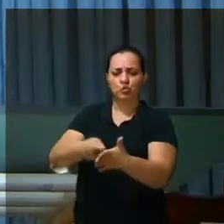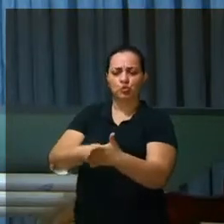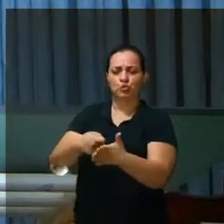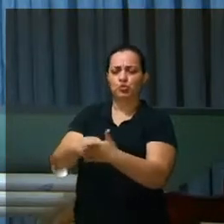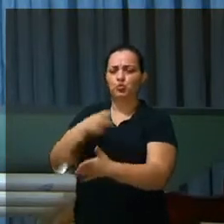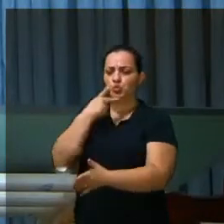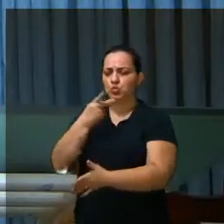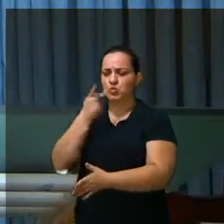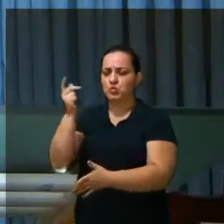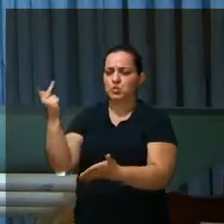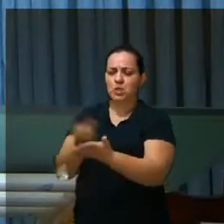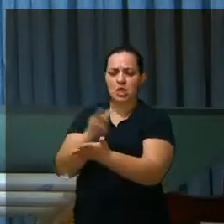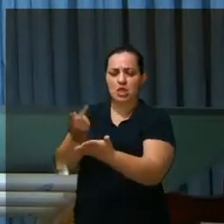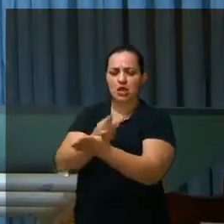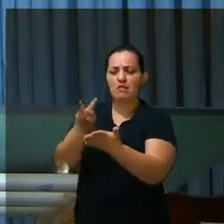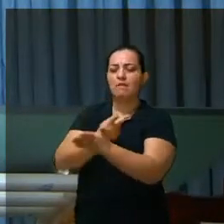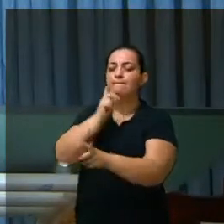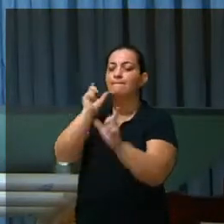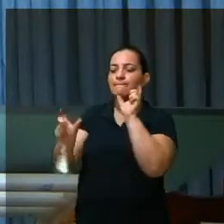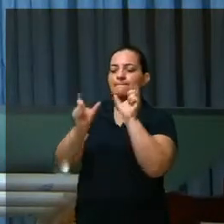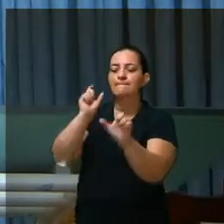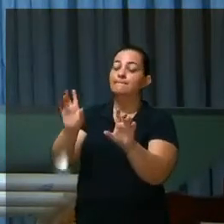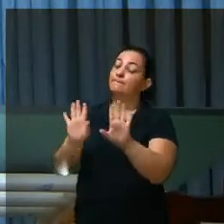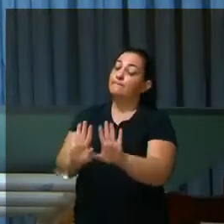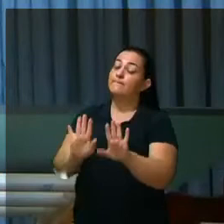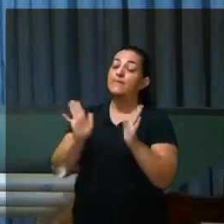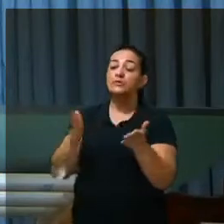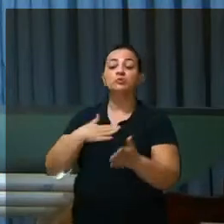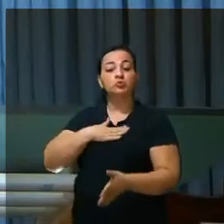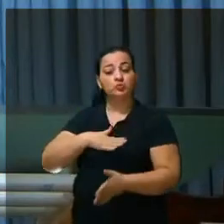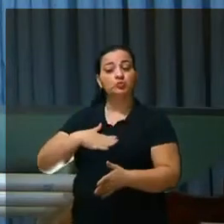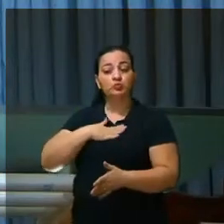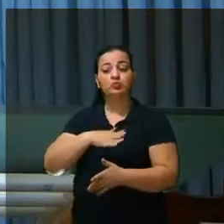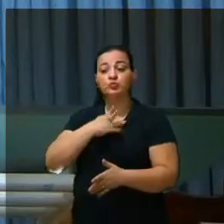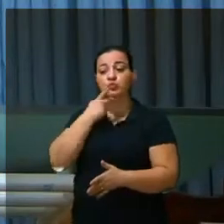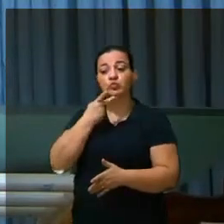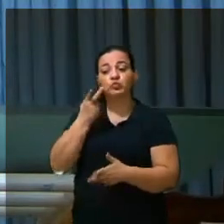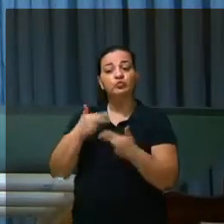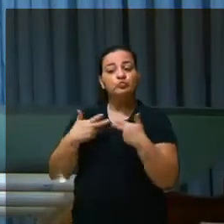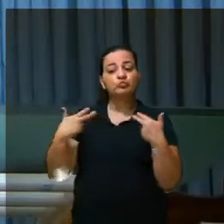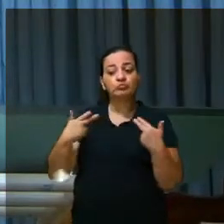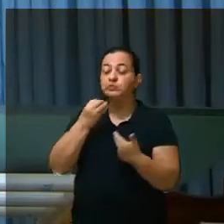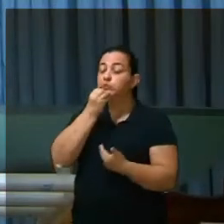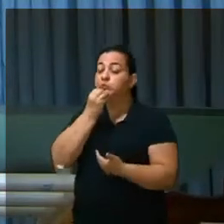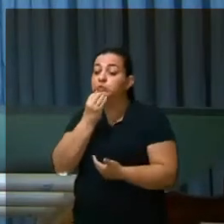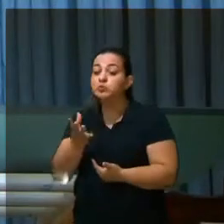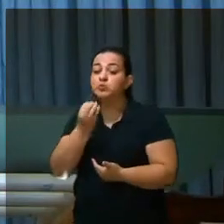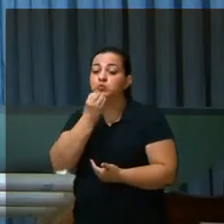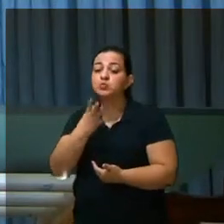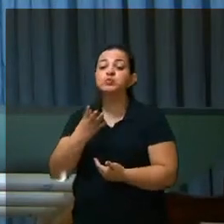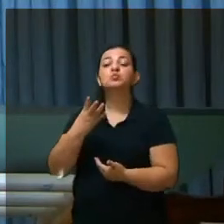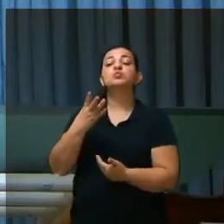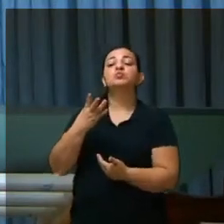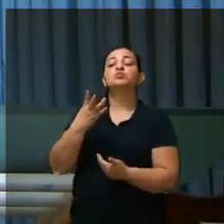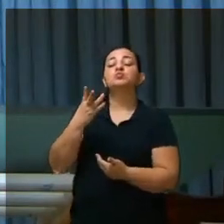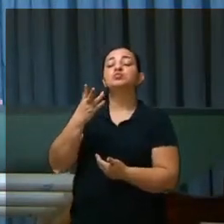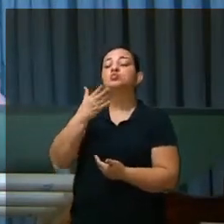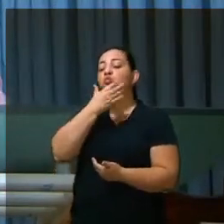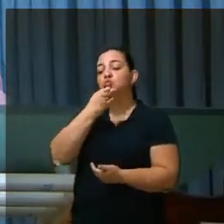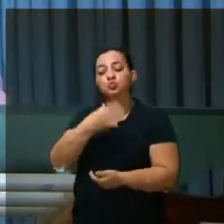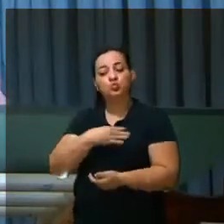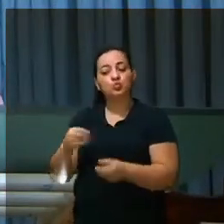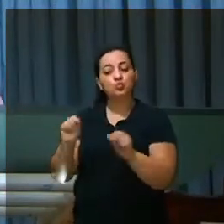e falando do erro É mas ele tem prazer de falar daquilo que é de bom daquilo que